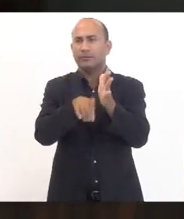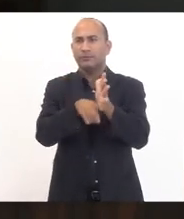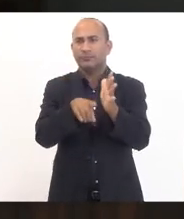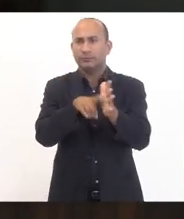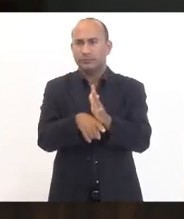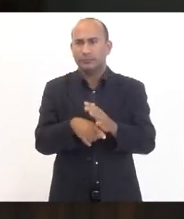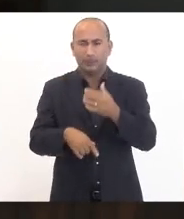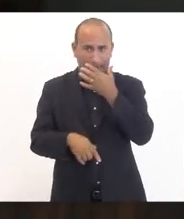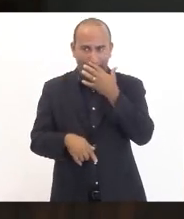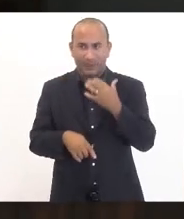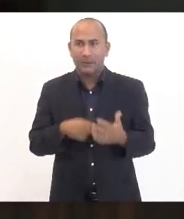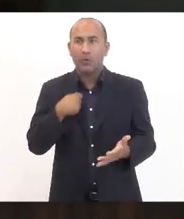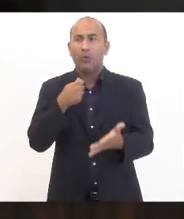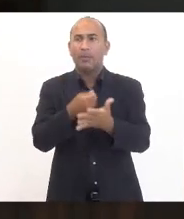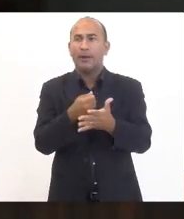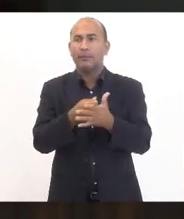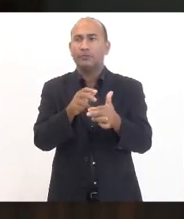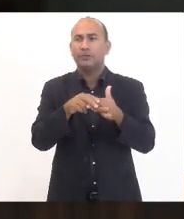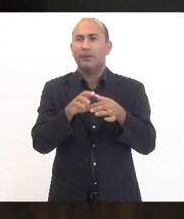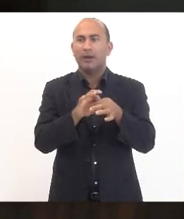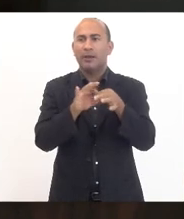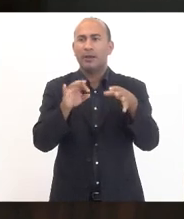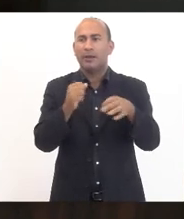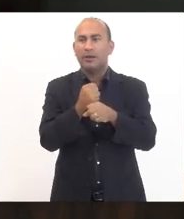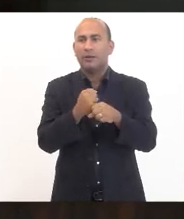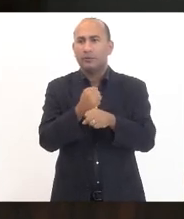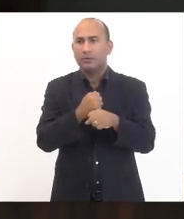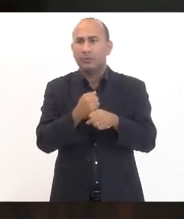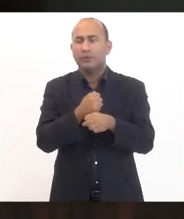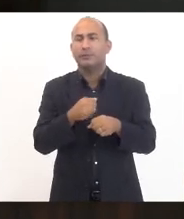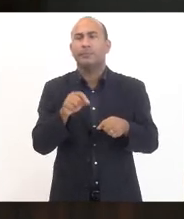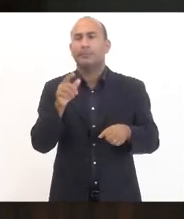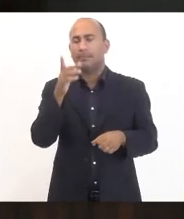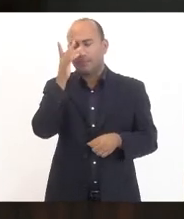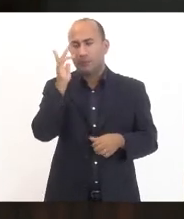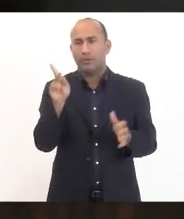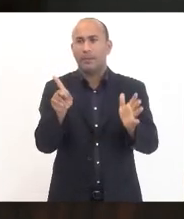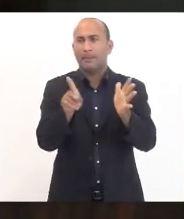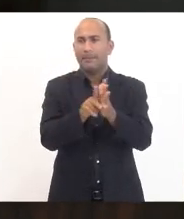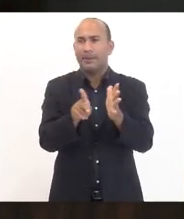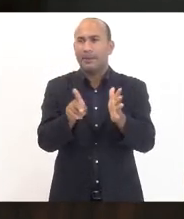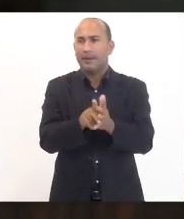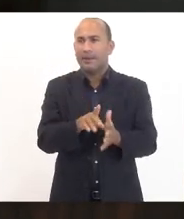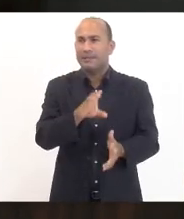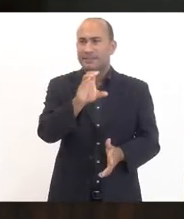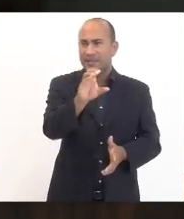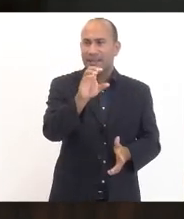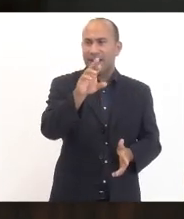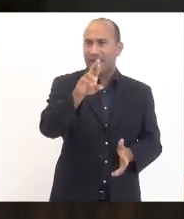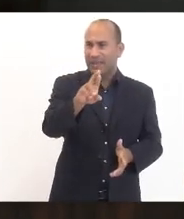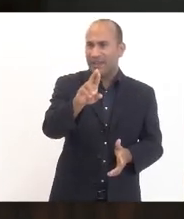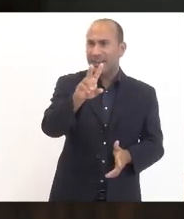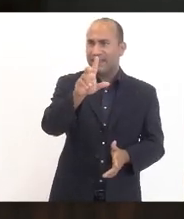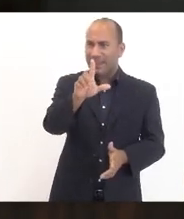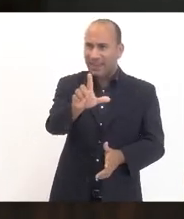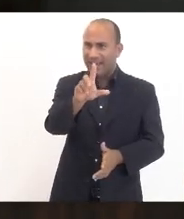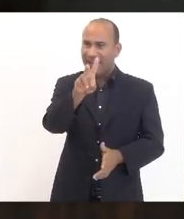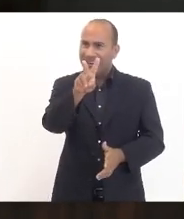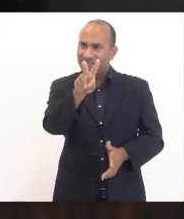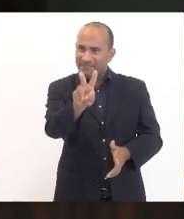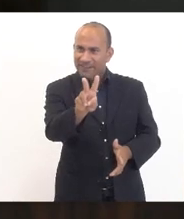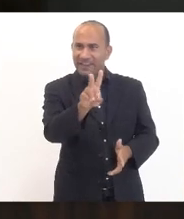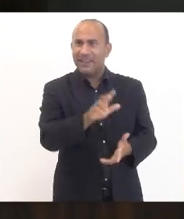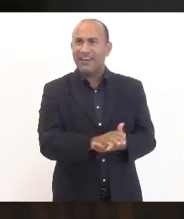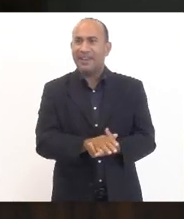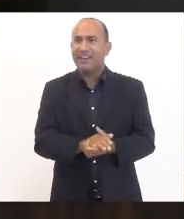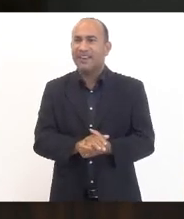taxa cobrada para licenciamento anual de veicular para os condutores que optarem pela utilização do CRLV digital, pendente